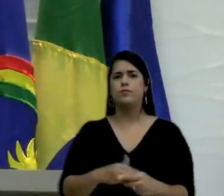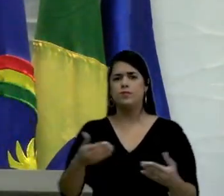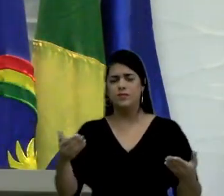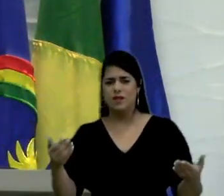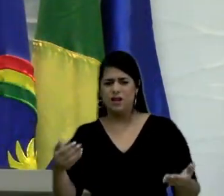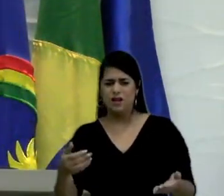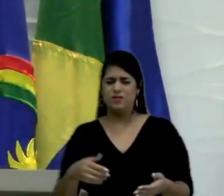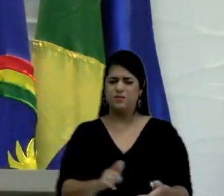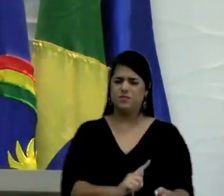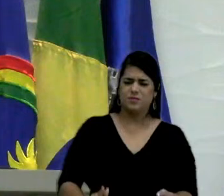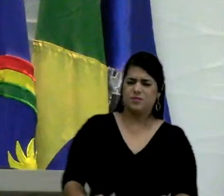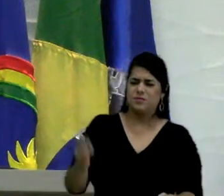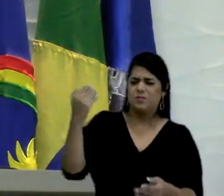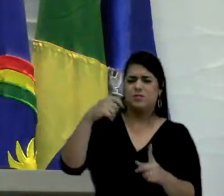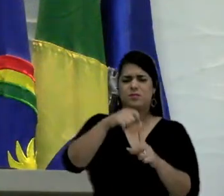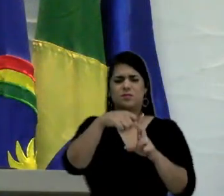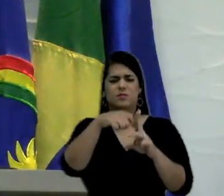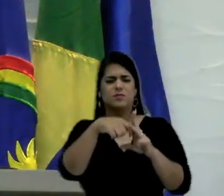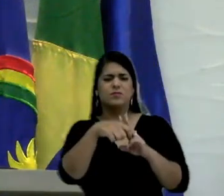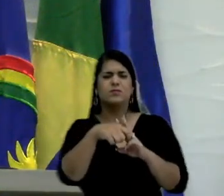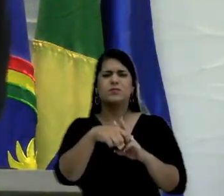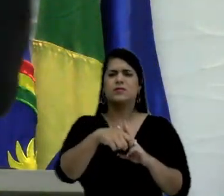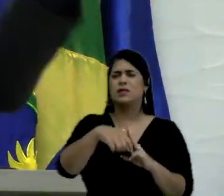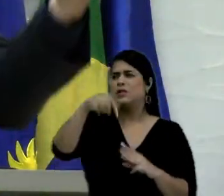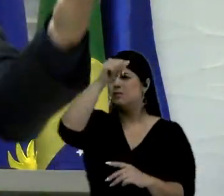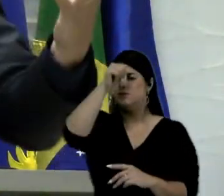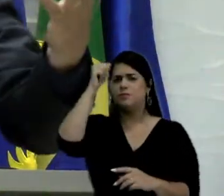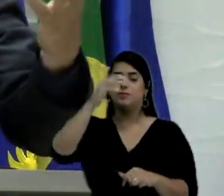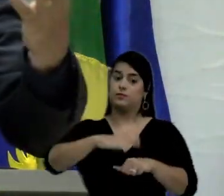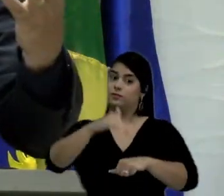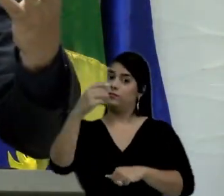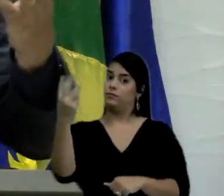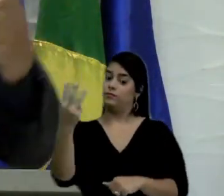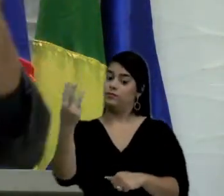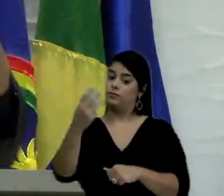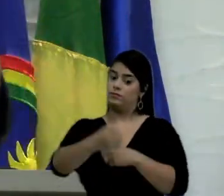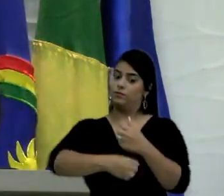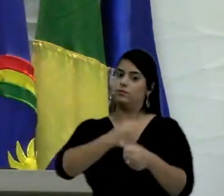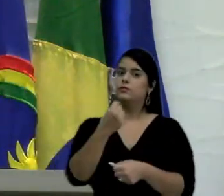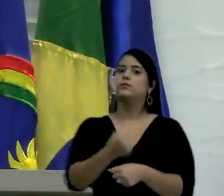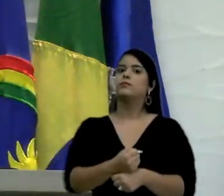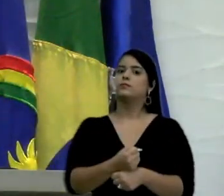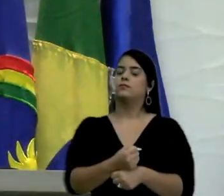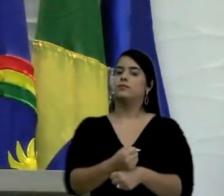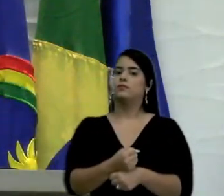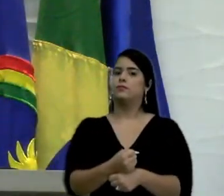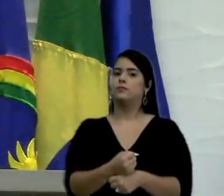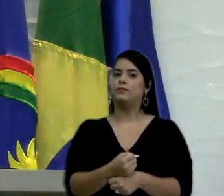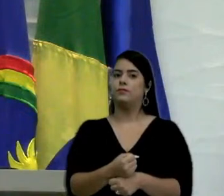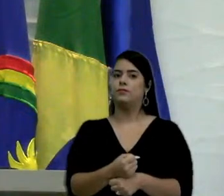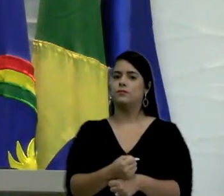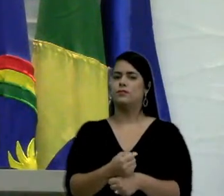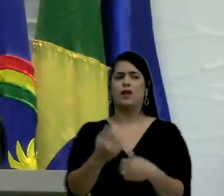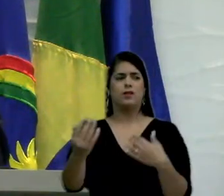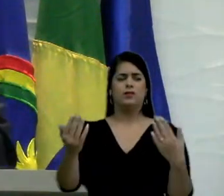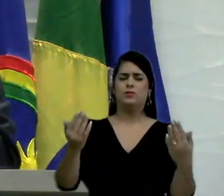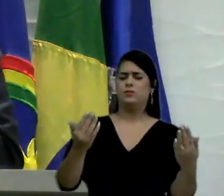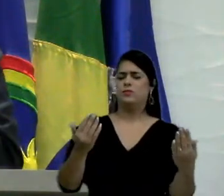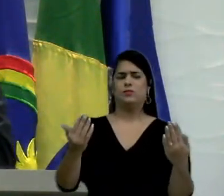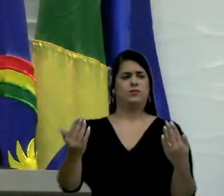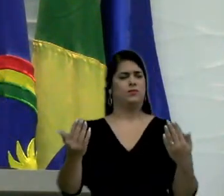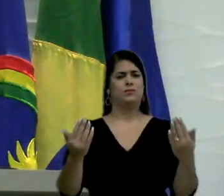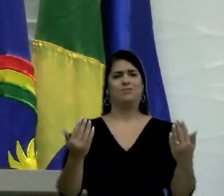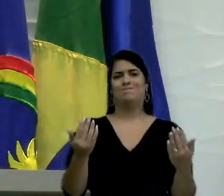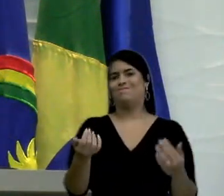passada deixou três meses bate já vai com mais de 3 anos então não dá para comparar senhoras e